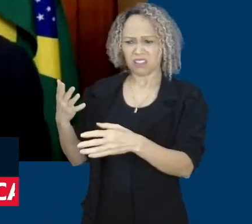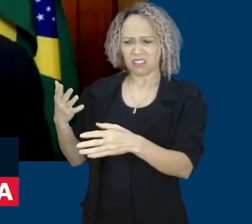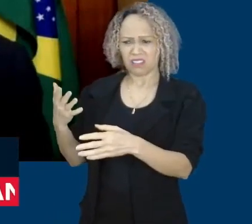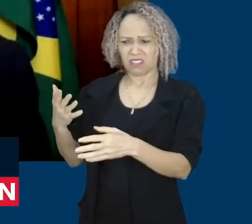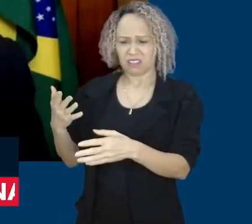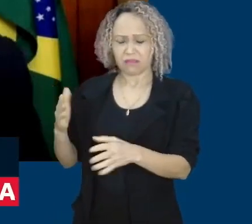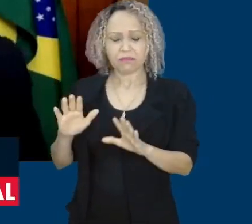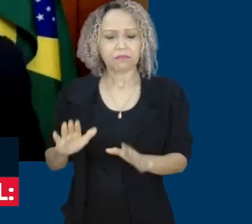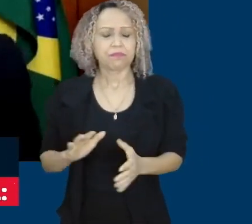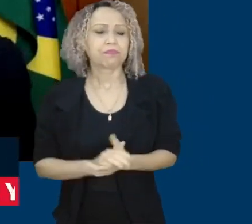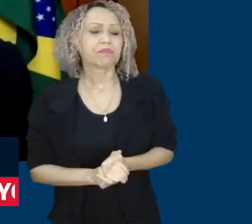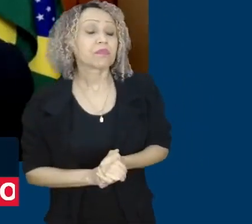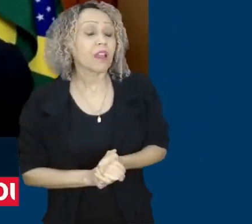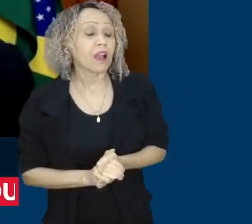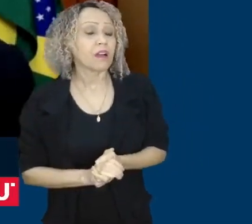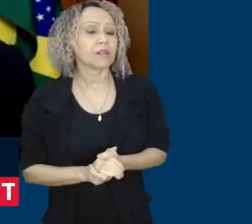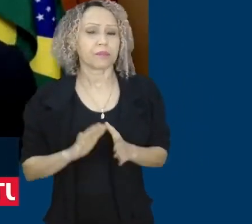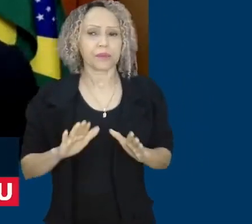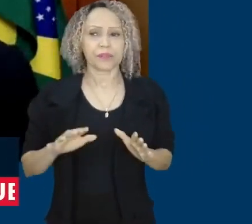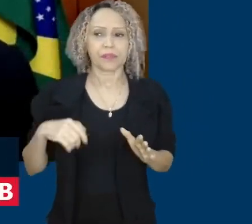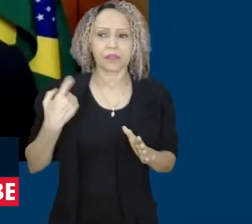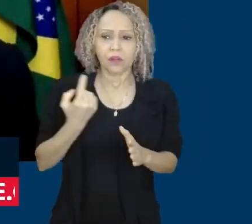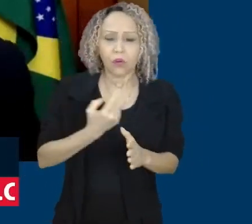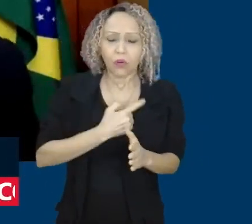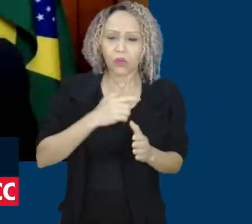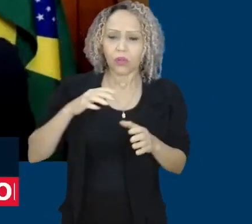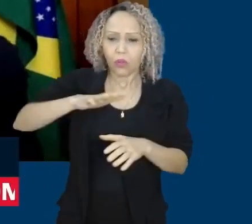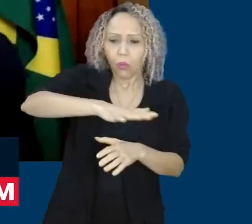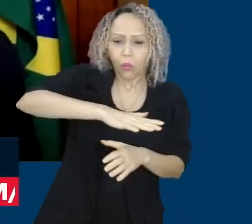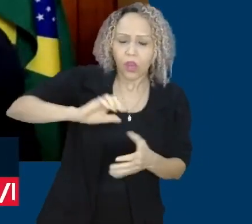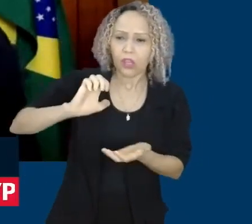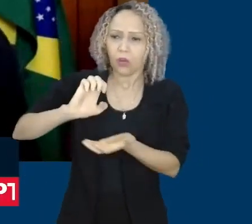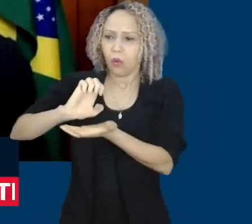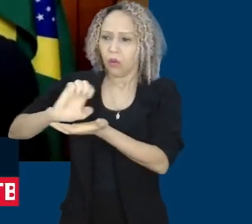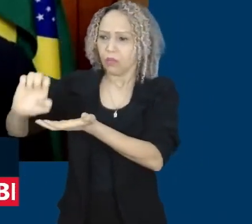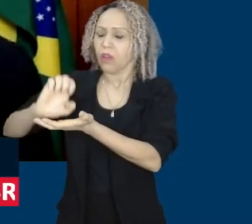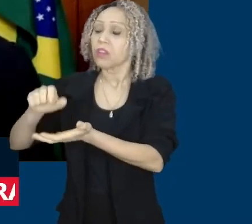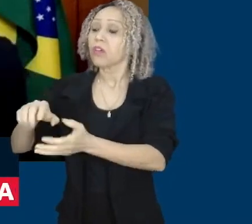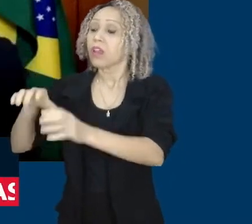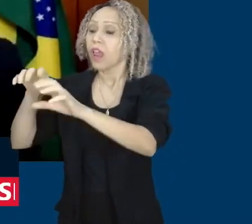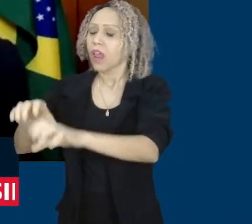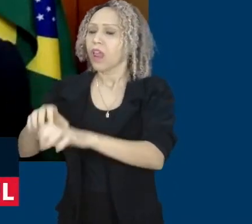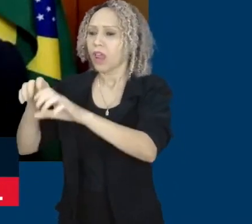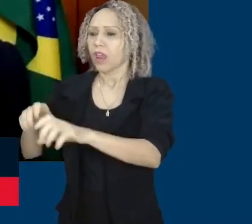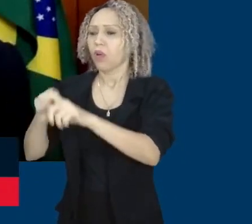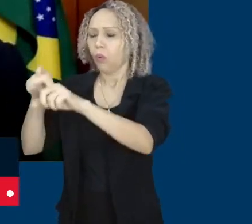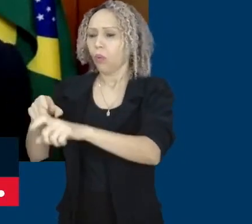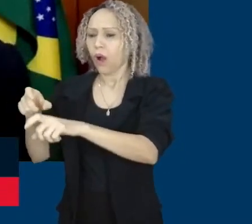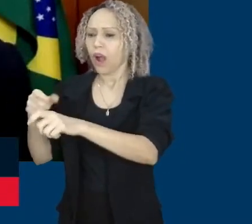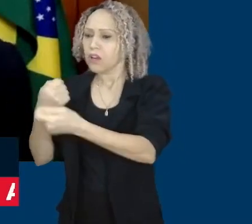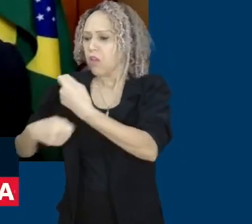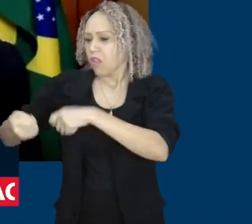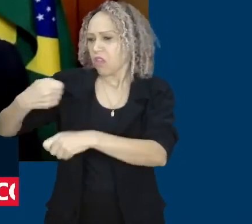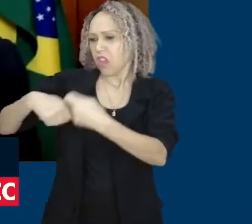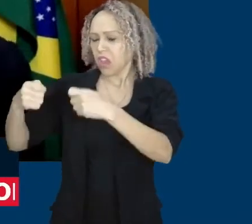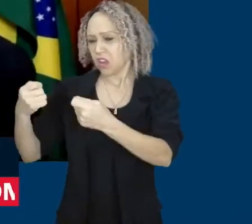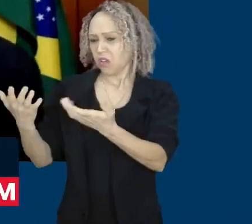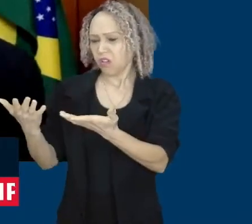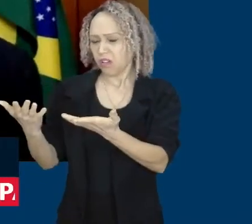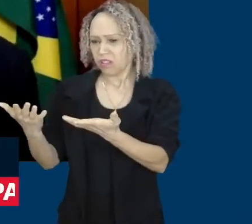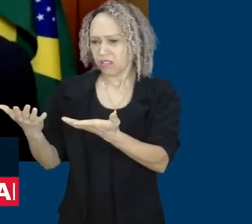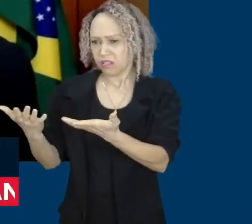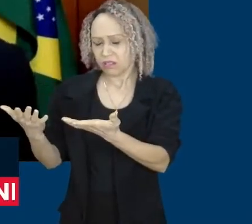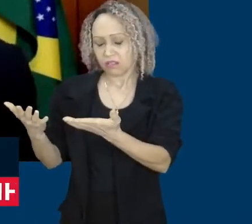para o nosso setor exportador, especialmente o agro, depender dos seus insumos, né?